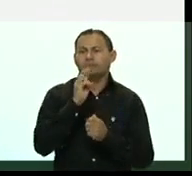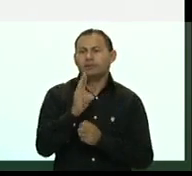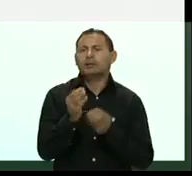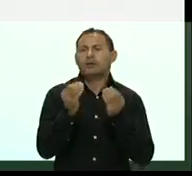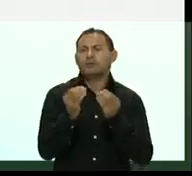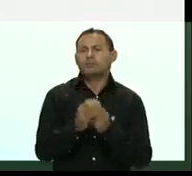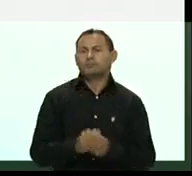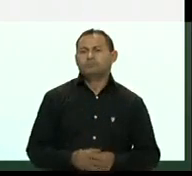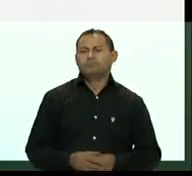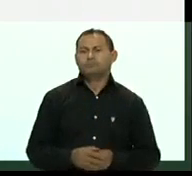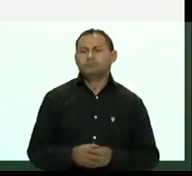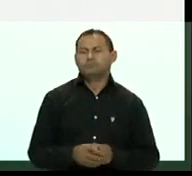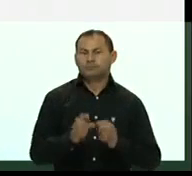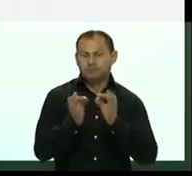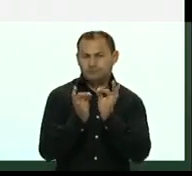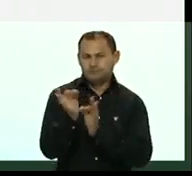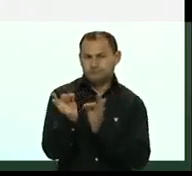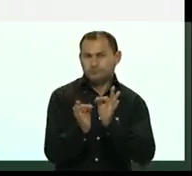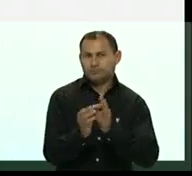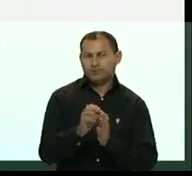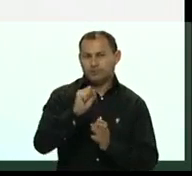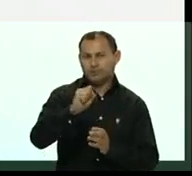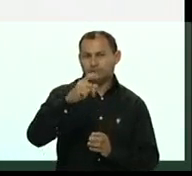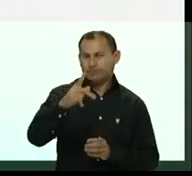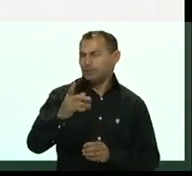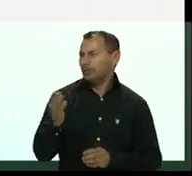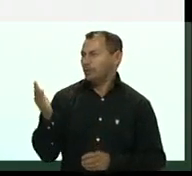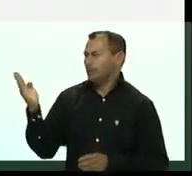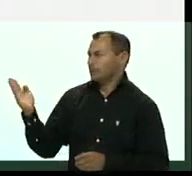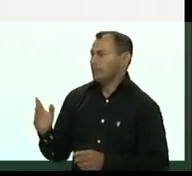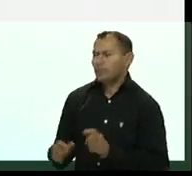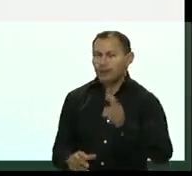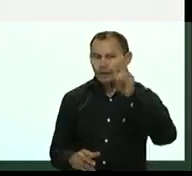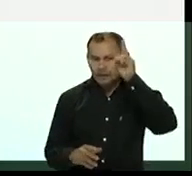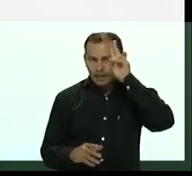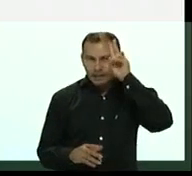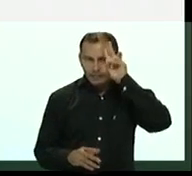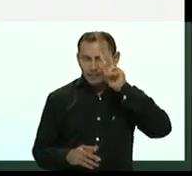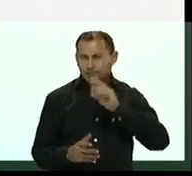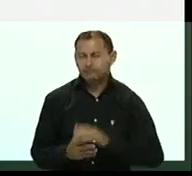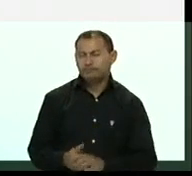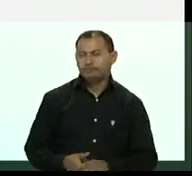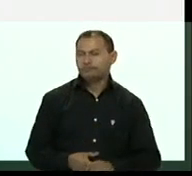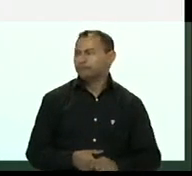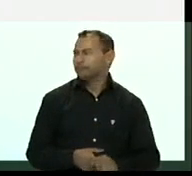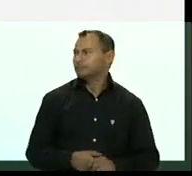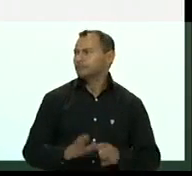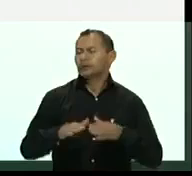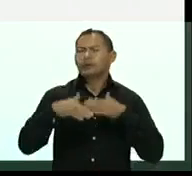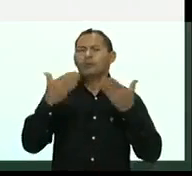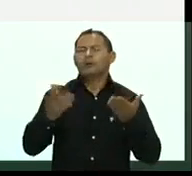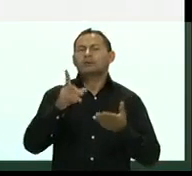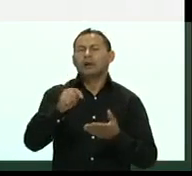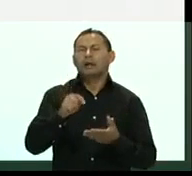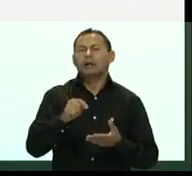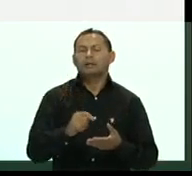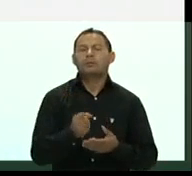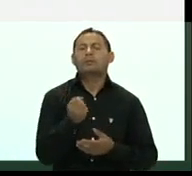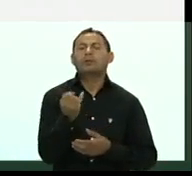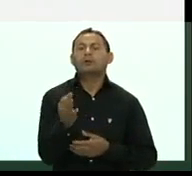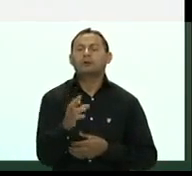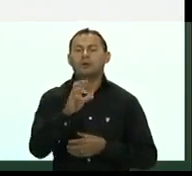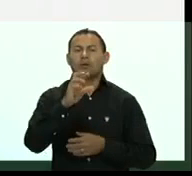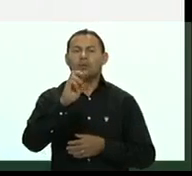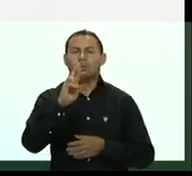resolver? Vamos organizar a nossa situação. Lembre-se o seguinte, tá? Quanto que é